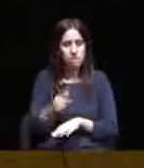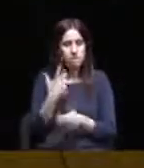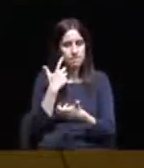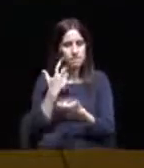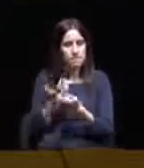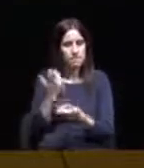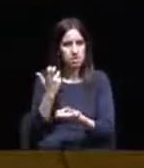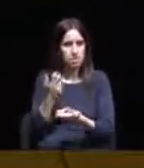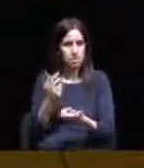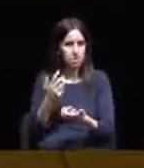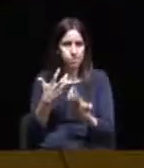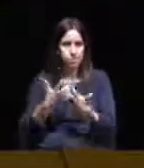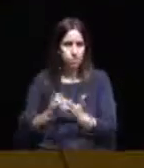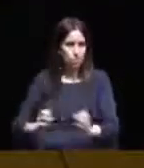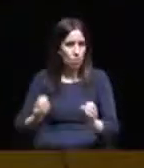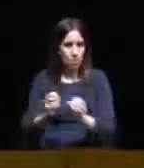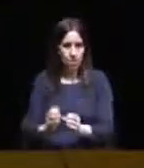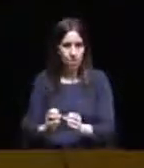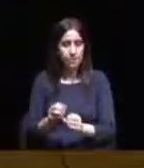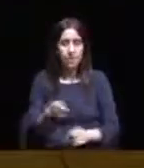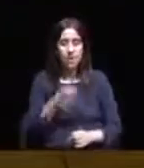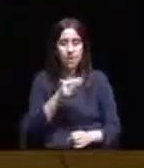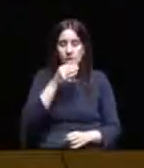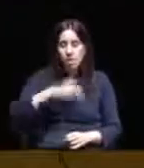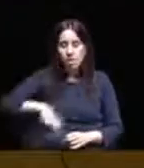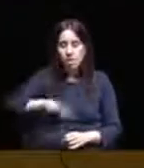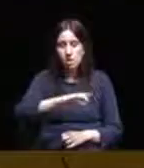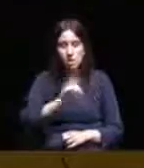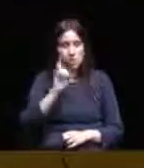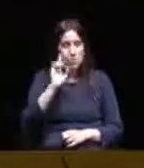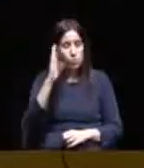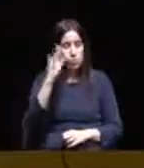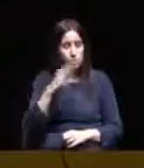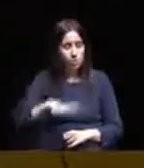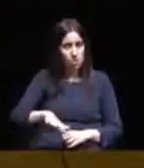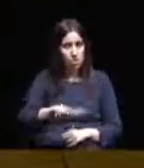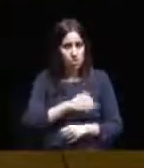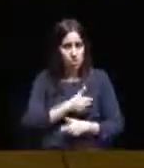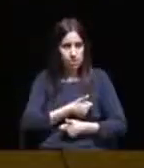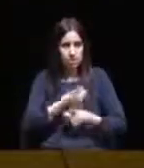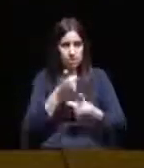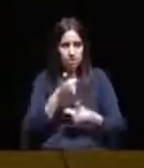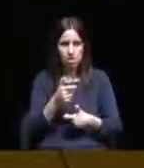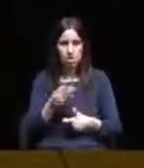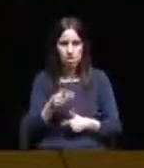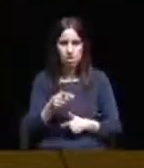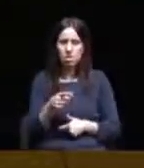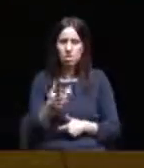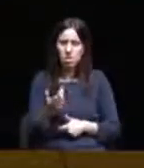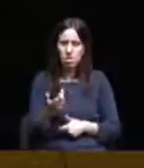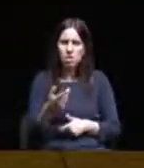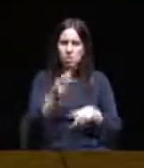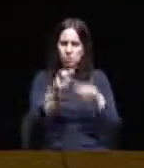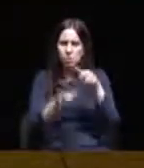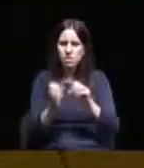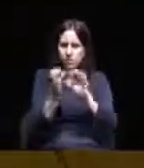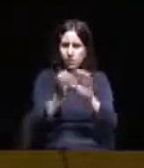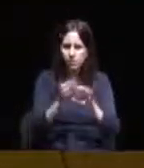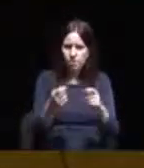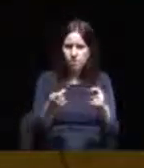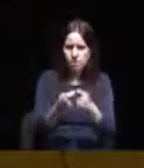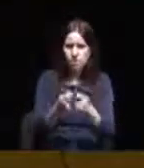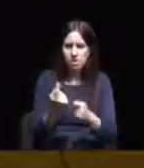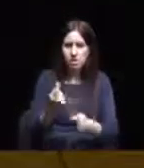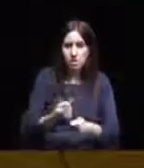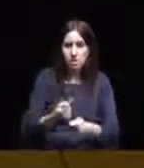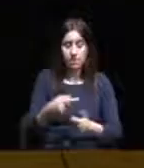uma relevância indiscutível. Sendo um terreno tão importante para aquela zona e para toda a cidade, não deveria servir a população?